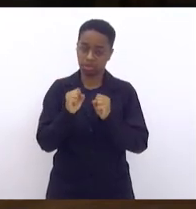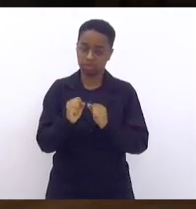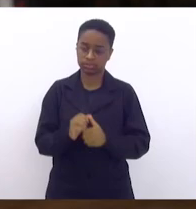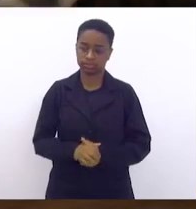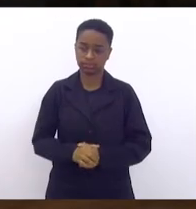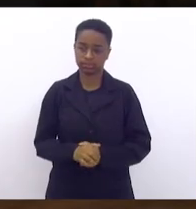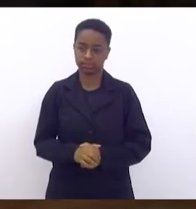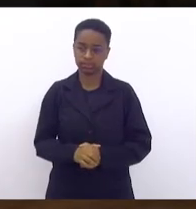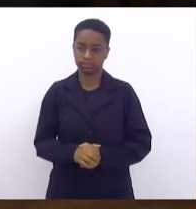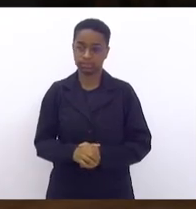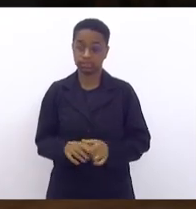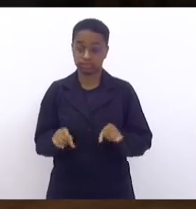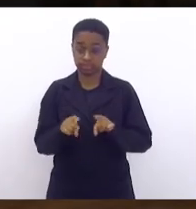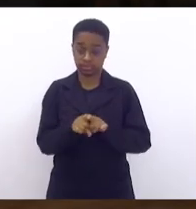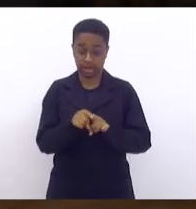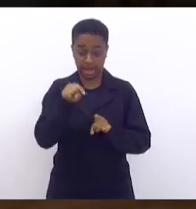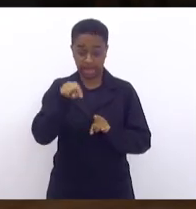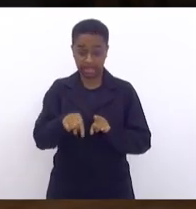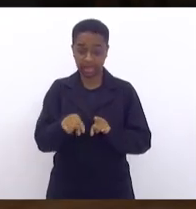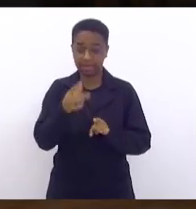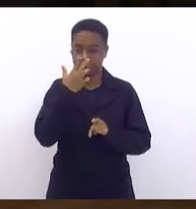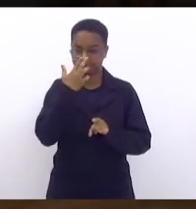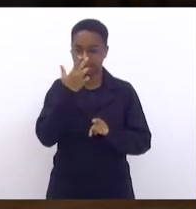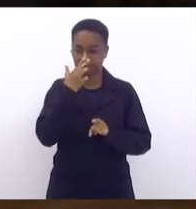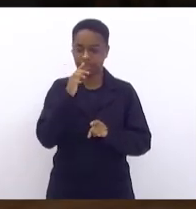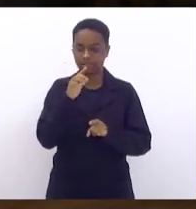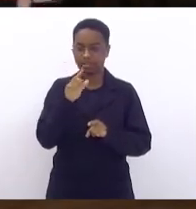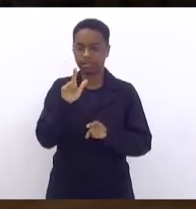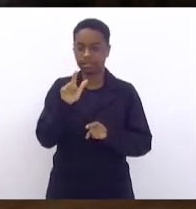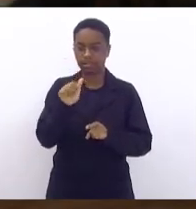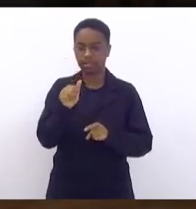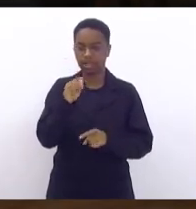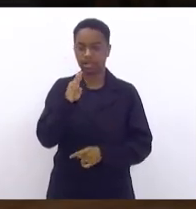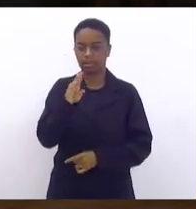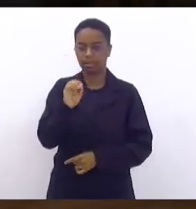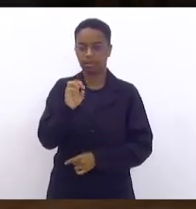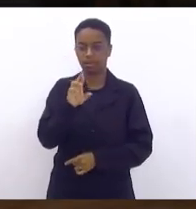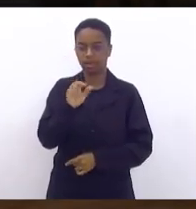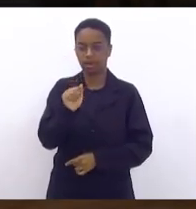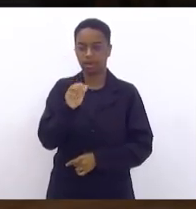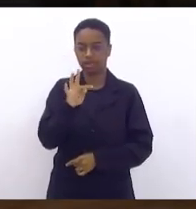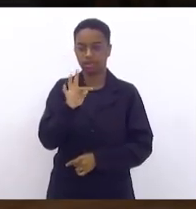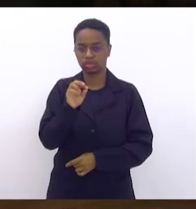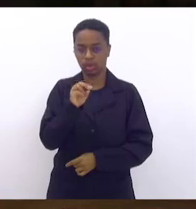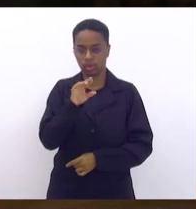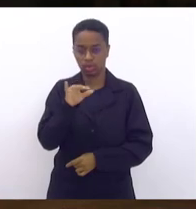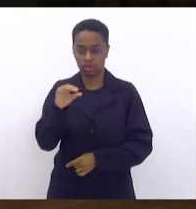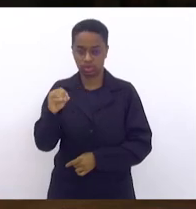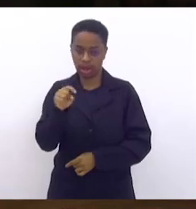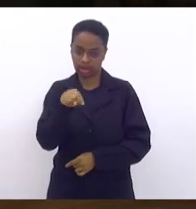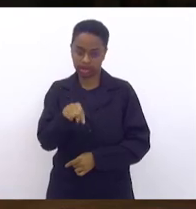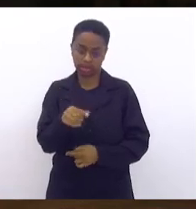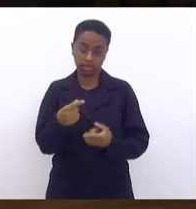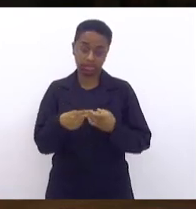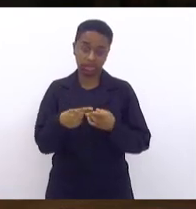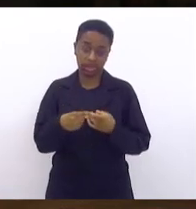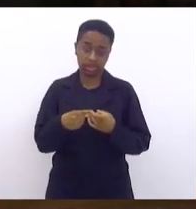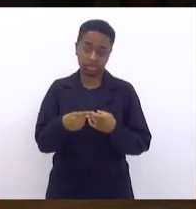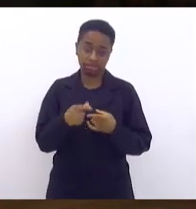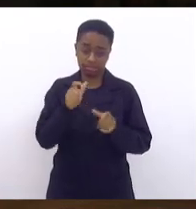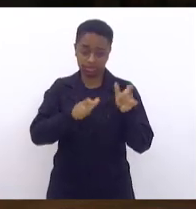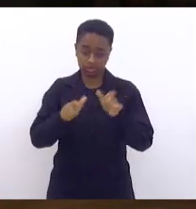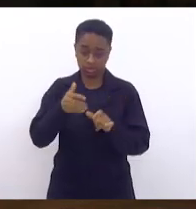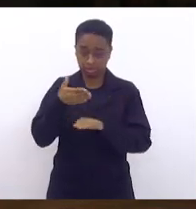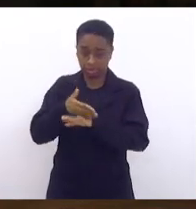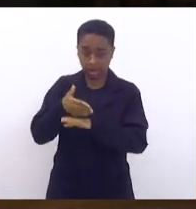aqui esse grande laboratório chama de laboratório porque eu não acredito que ninguém que está participando